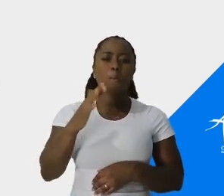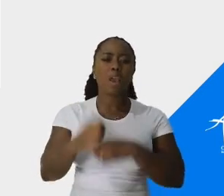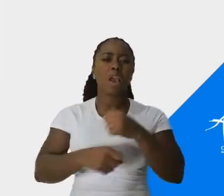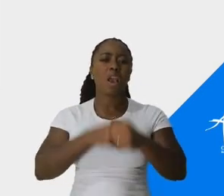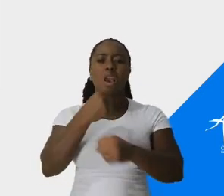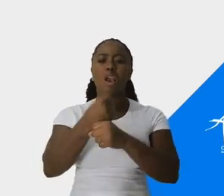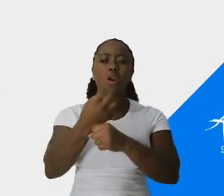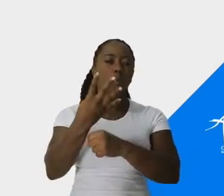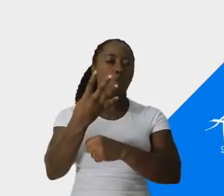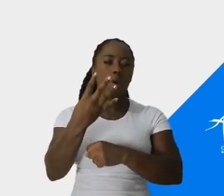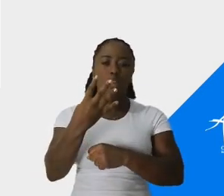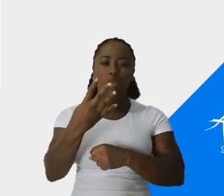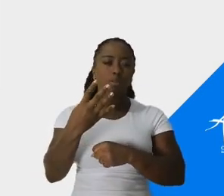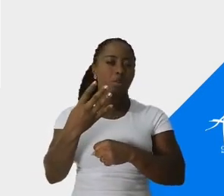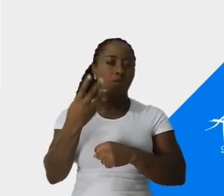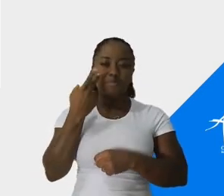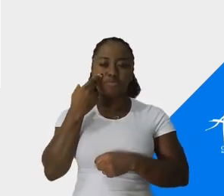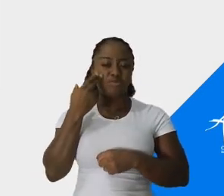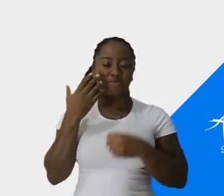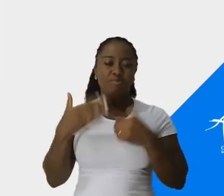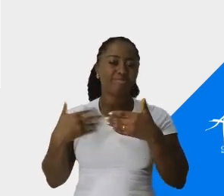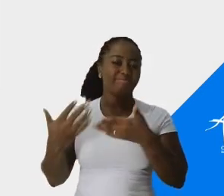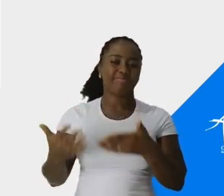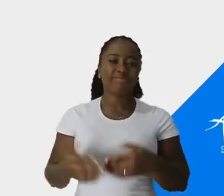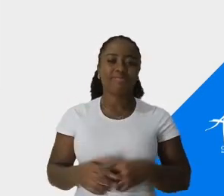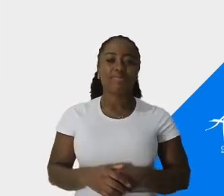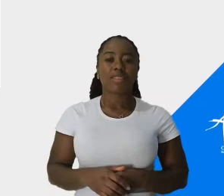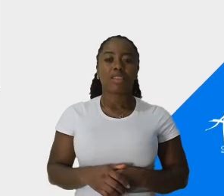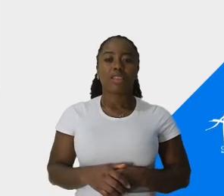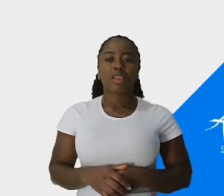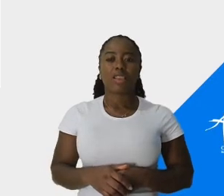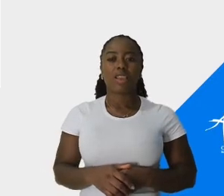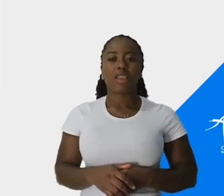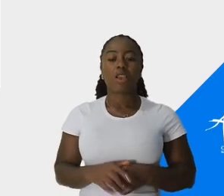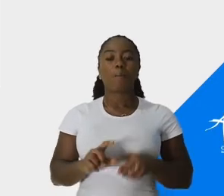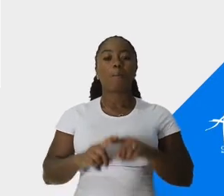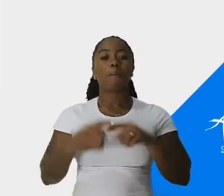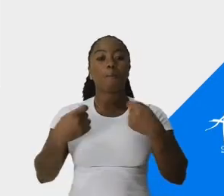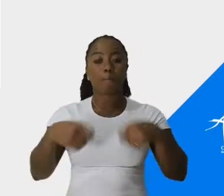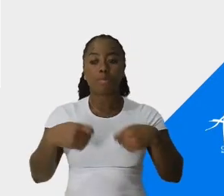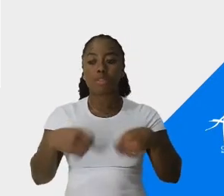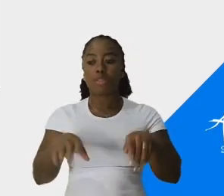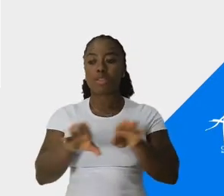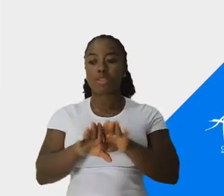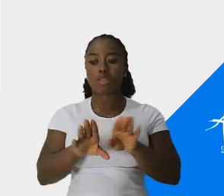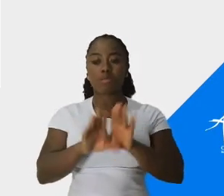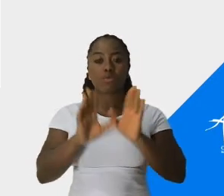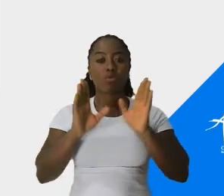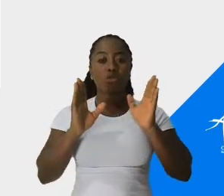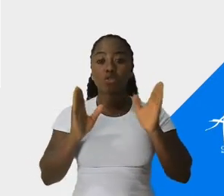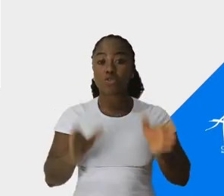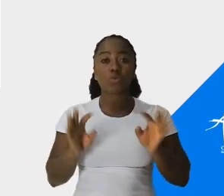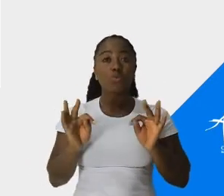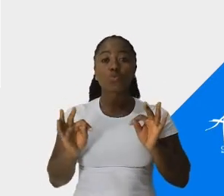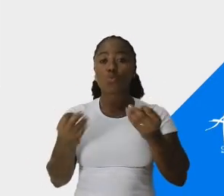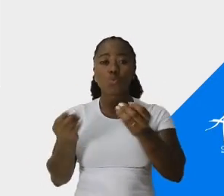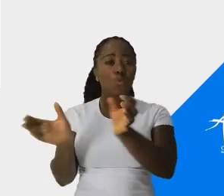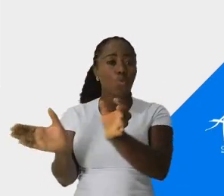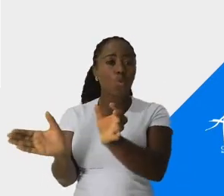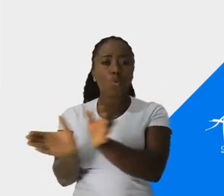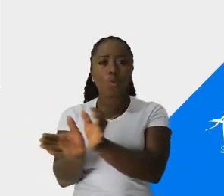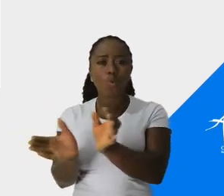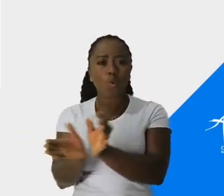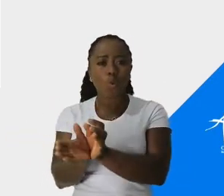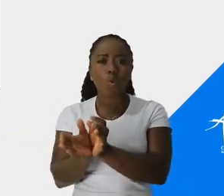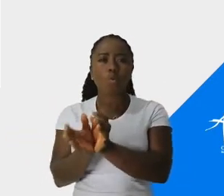isso, quando ainda precisa depois de todas as avaliações da equipe, ainda precisa confirmar, mas